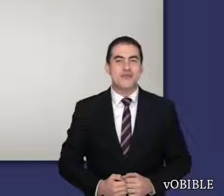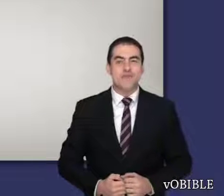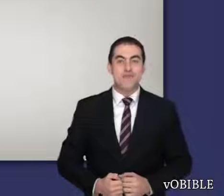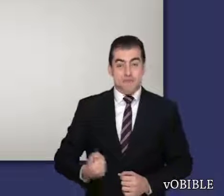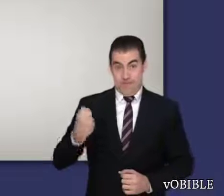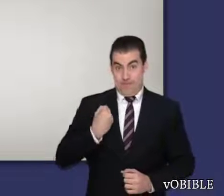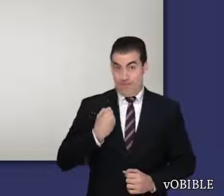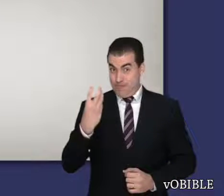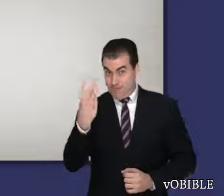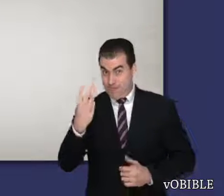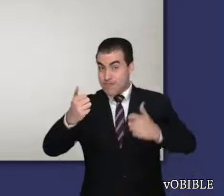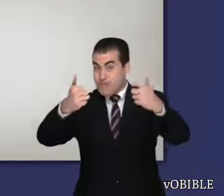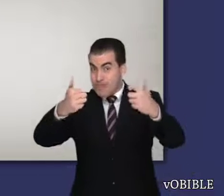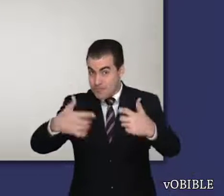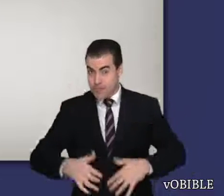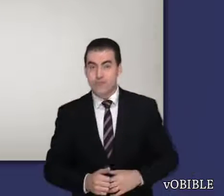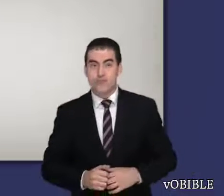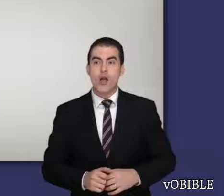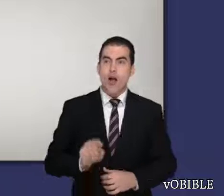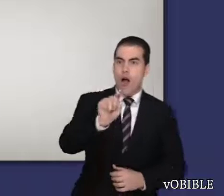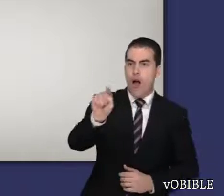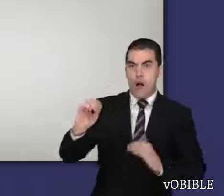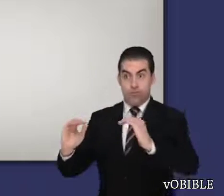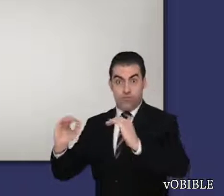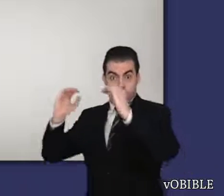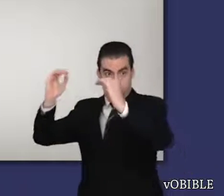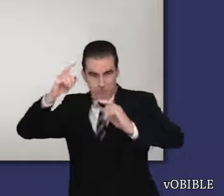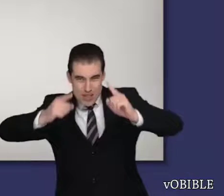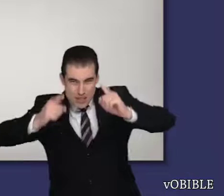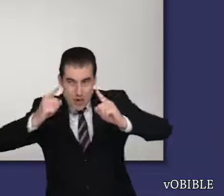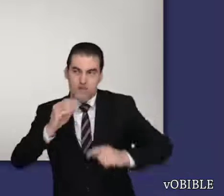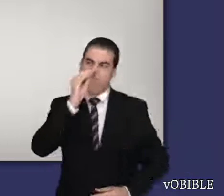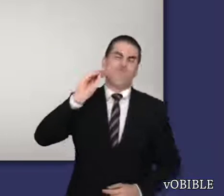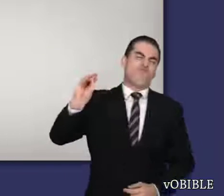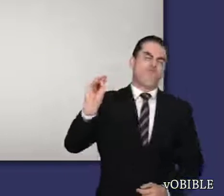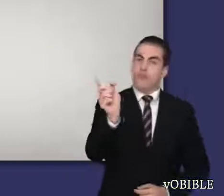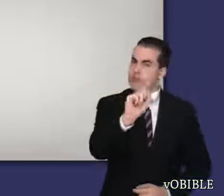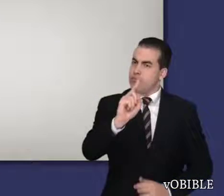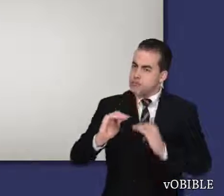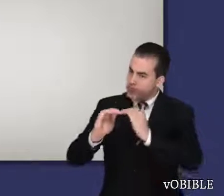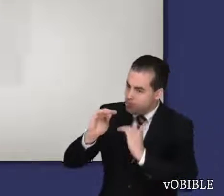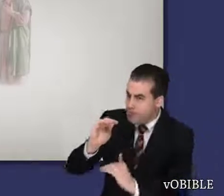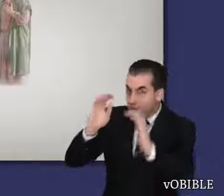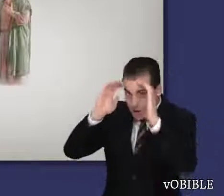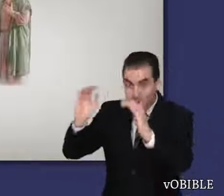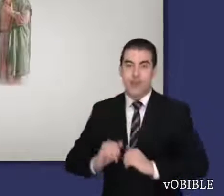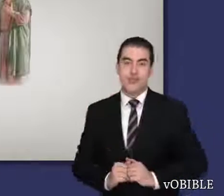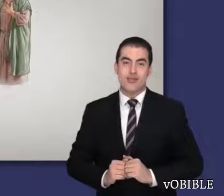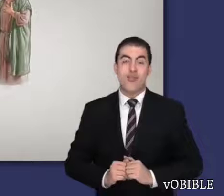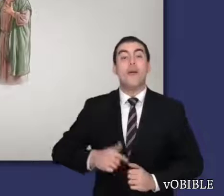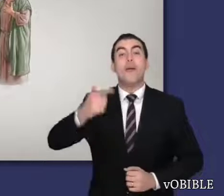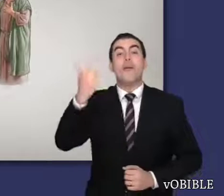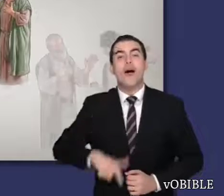No capítulo 3, Paulo diz para Tito relembrar aos irmãos de Creta que eles precisavam obedecer às autoridades seculares,